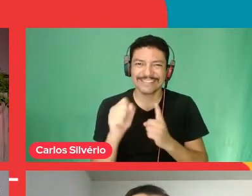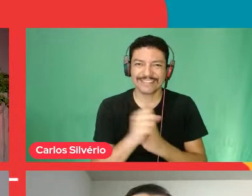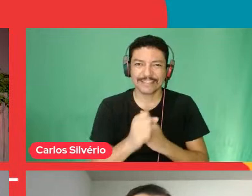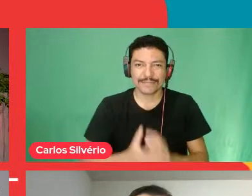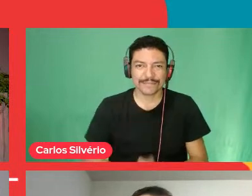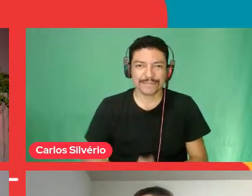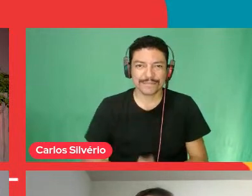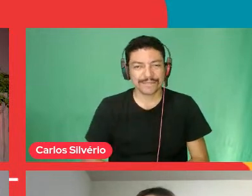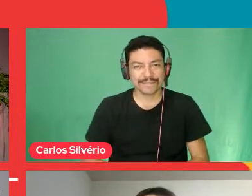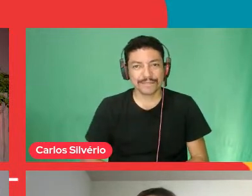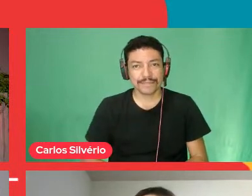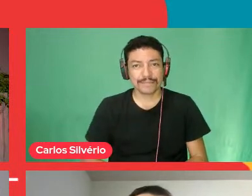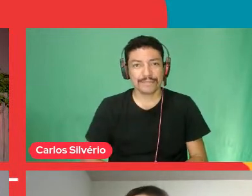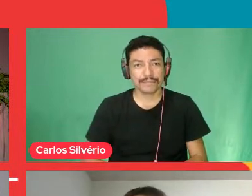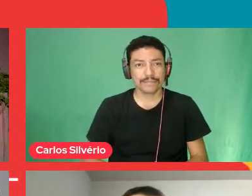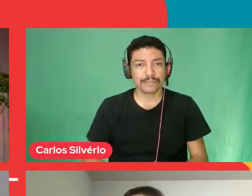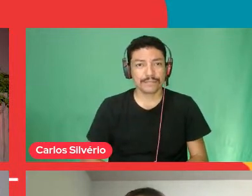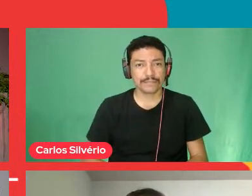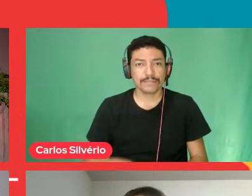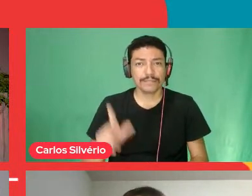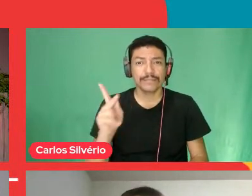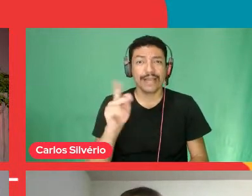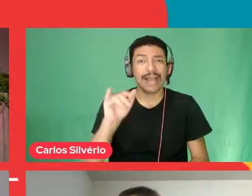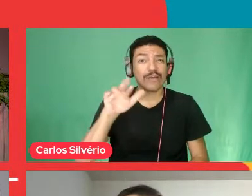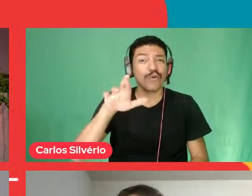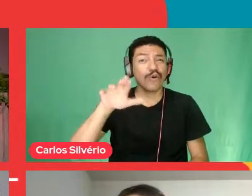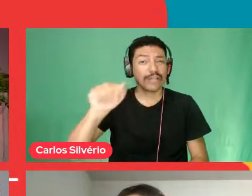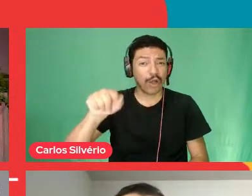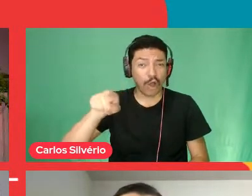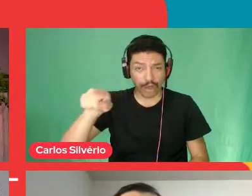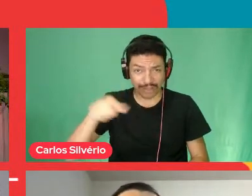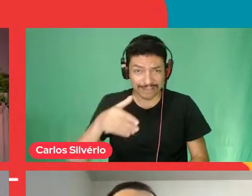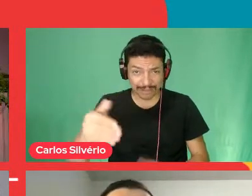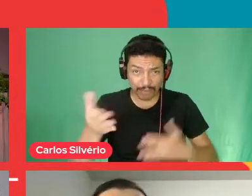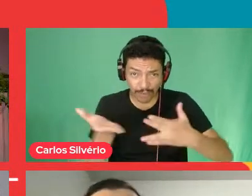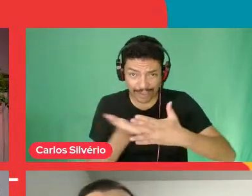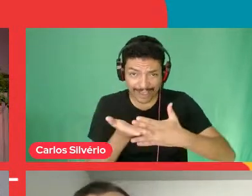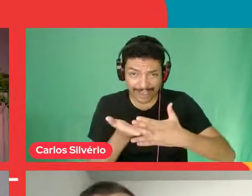Gente, Rayura vai sair comigo na hora do recreio, tá? Não vai sair com vocês, não.